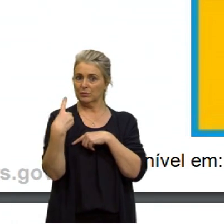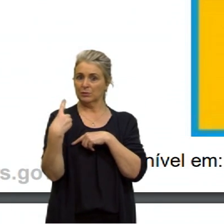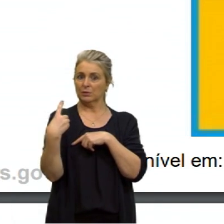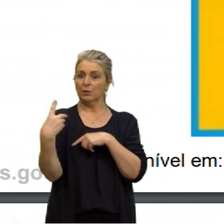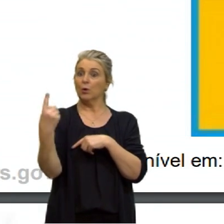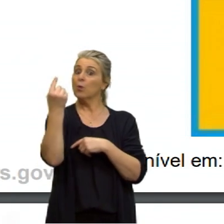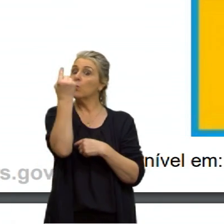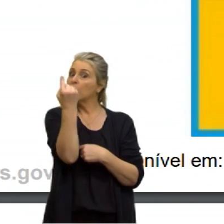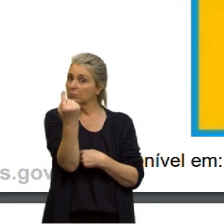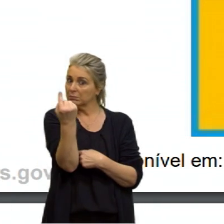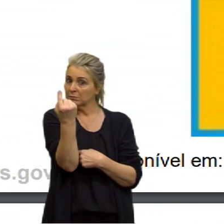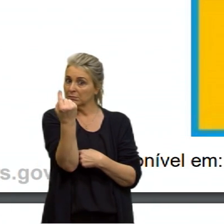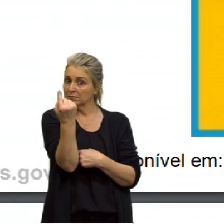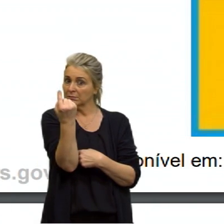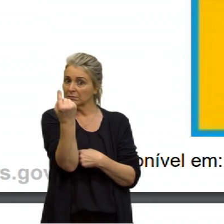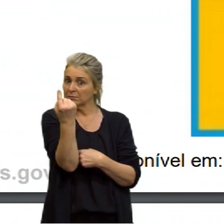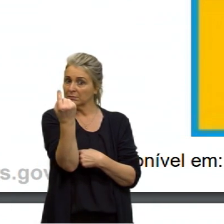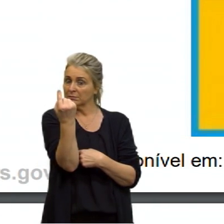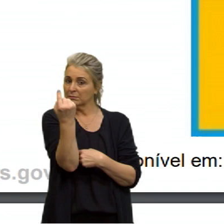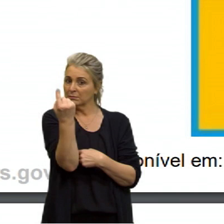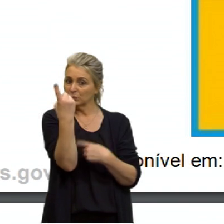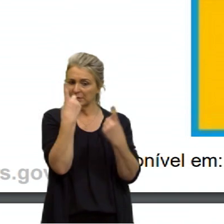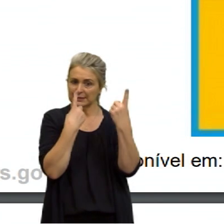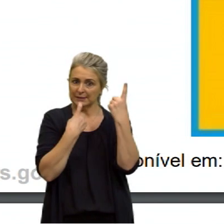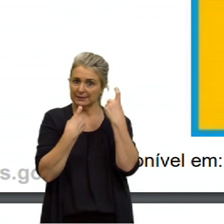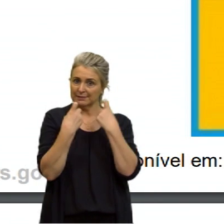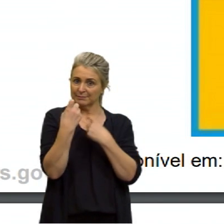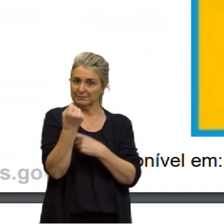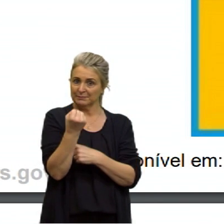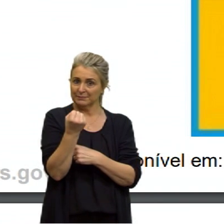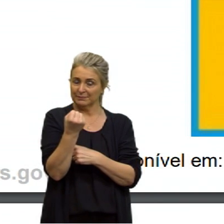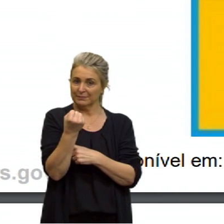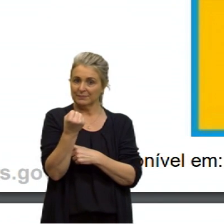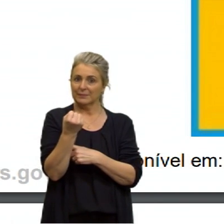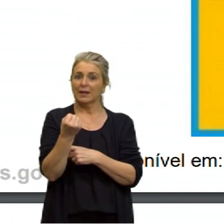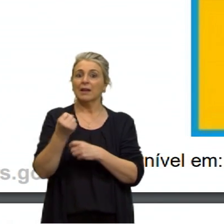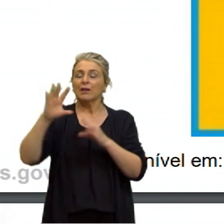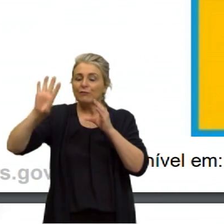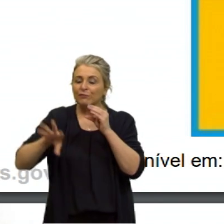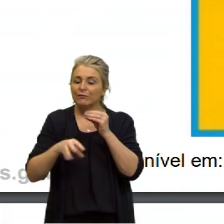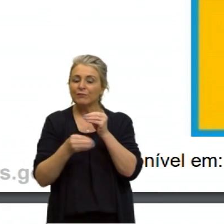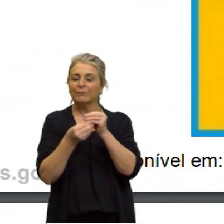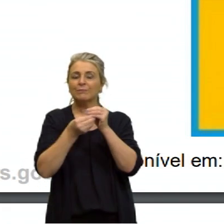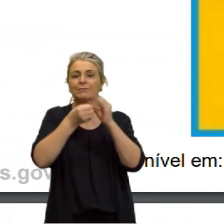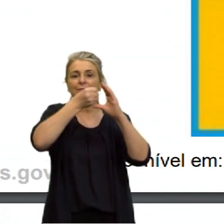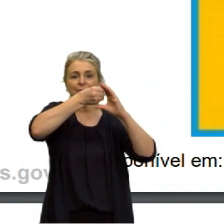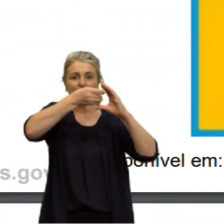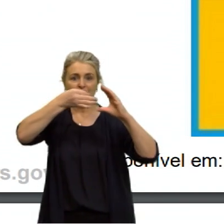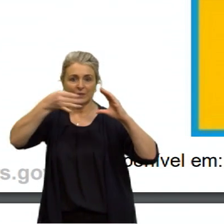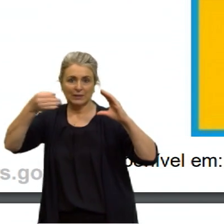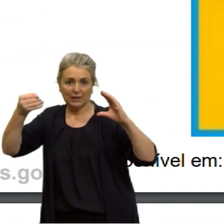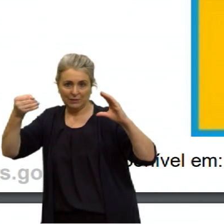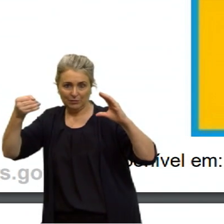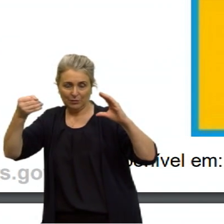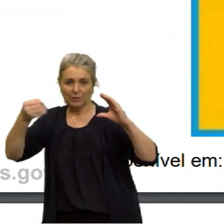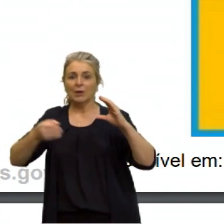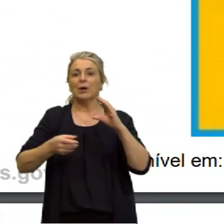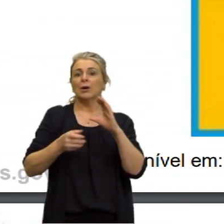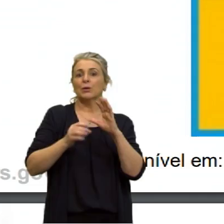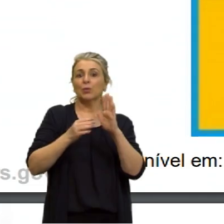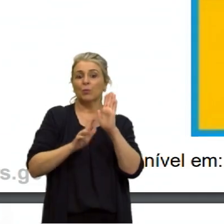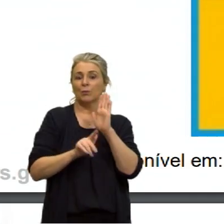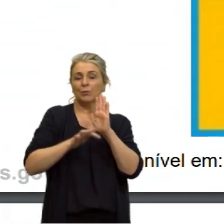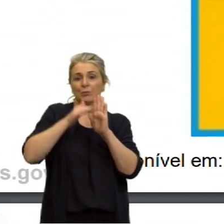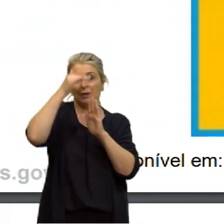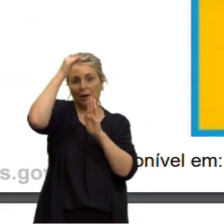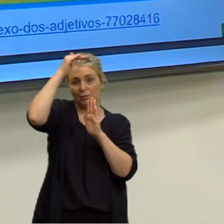10 esse um ser ele vai acrescentar essa característica no seu grau através